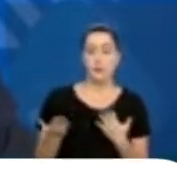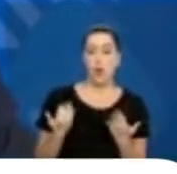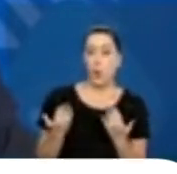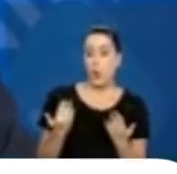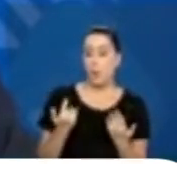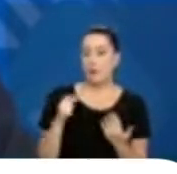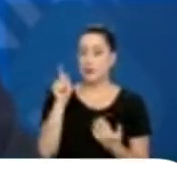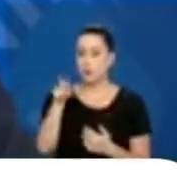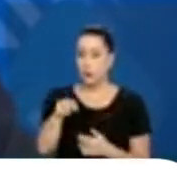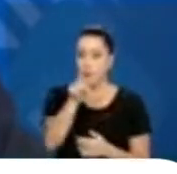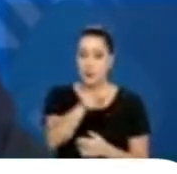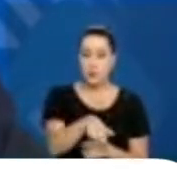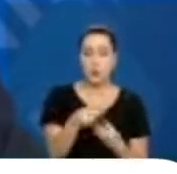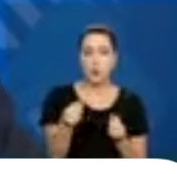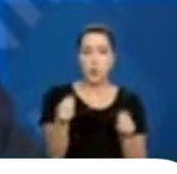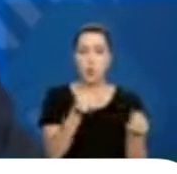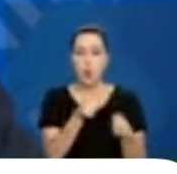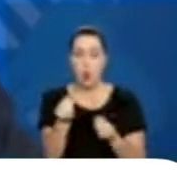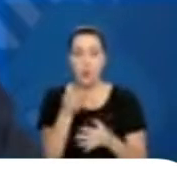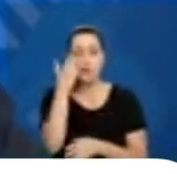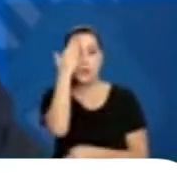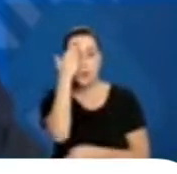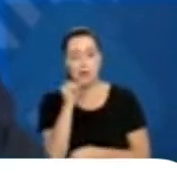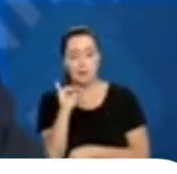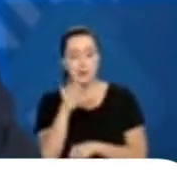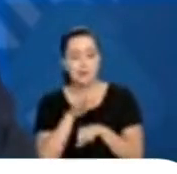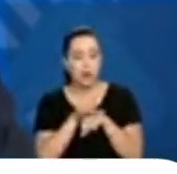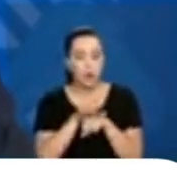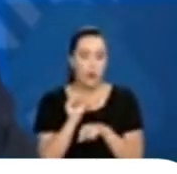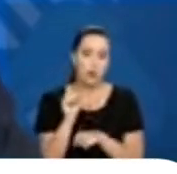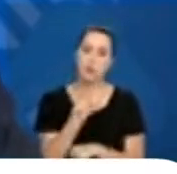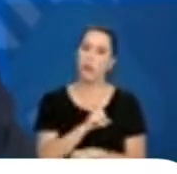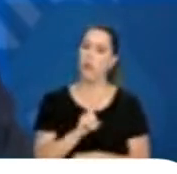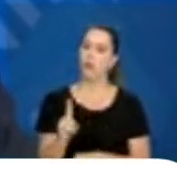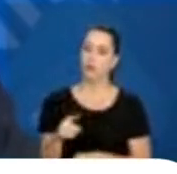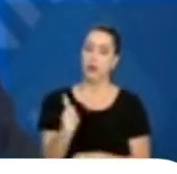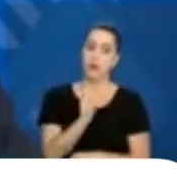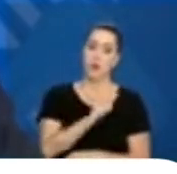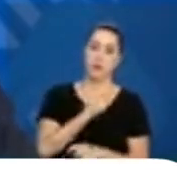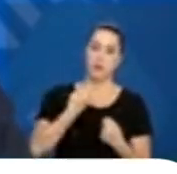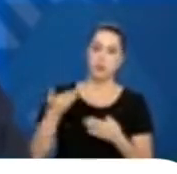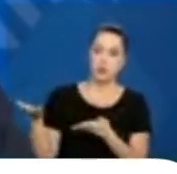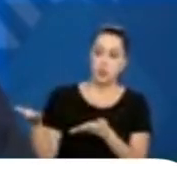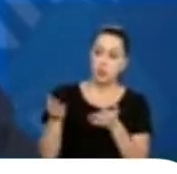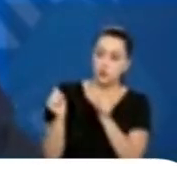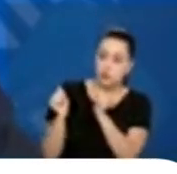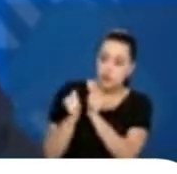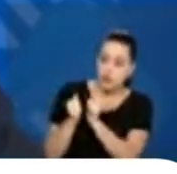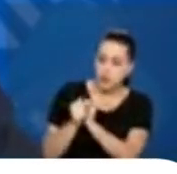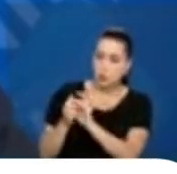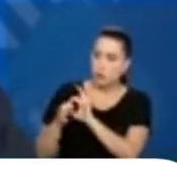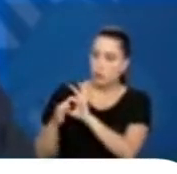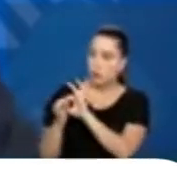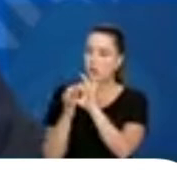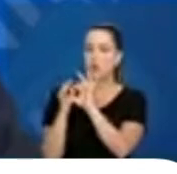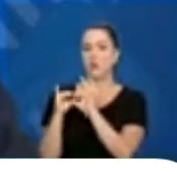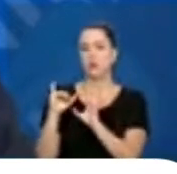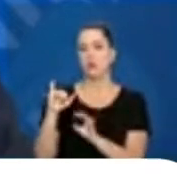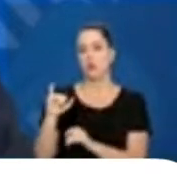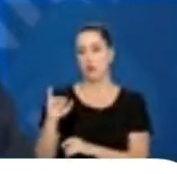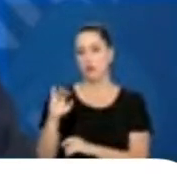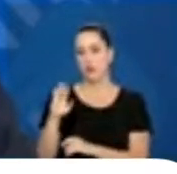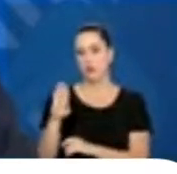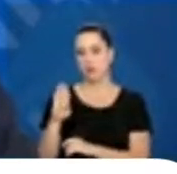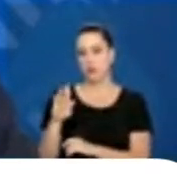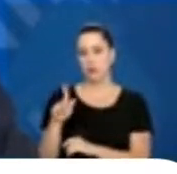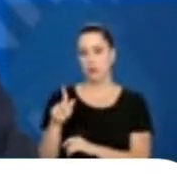a quem testar, como testar e quando testar, eu coloquei que a gente está trazendo o IBGE para nos ajudar a definir qual é a